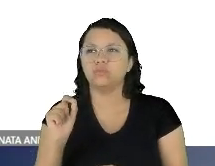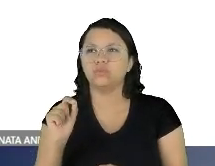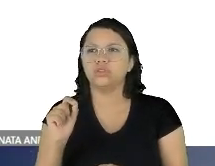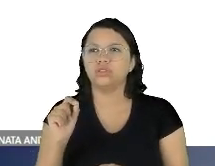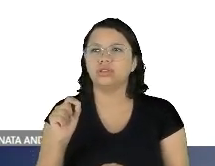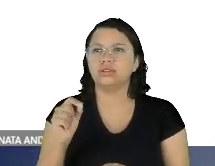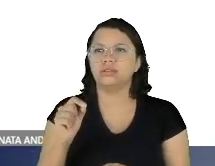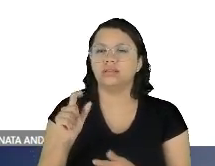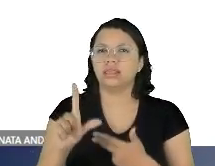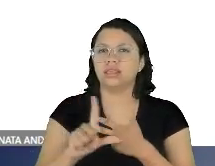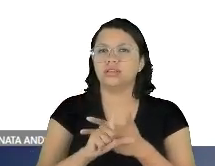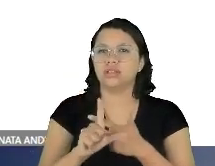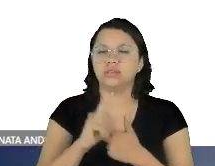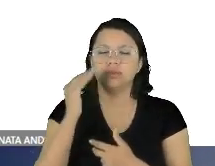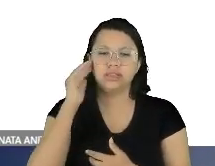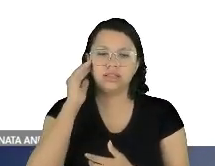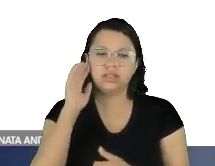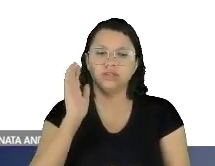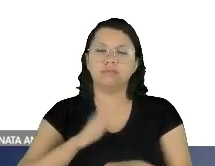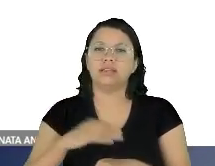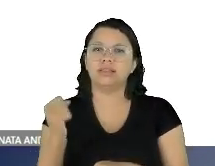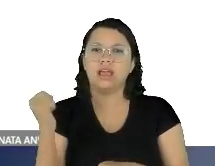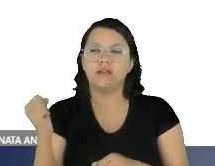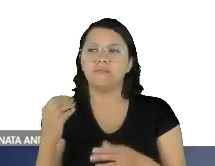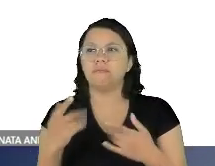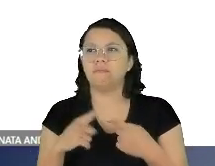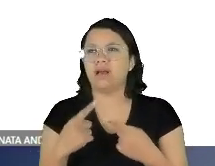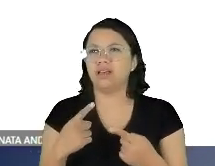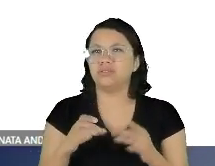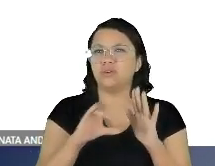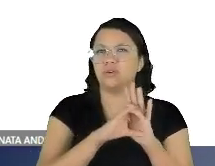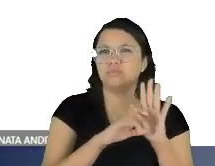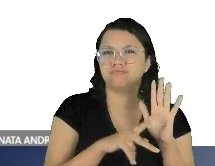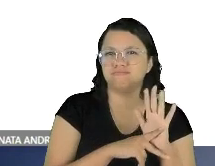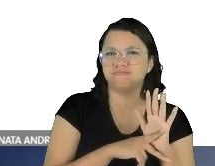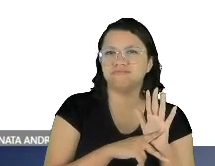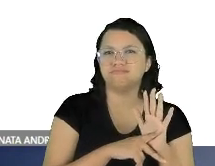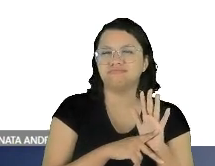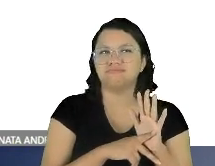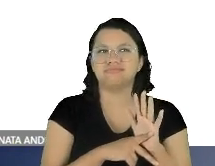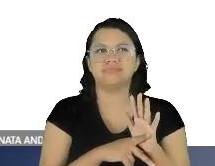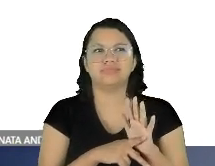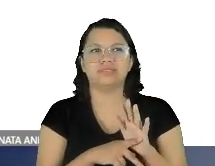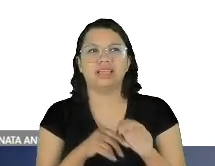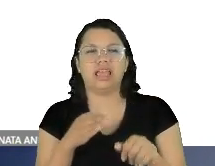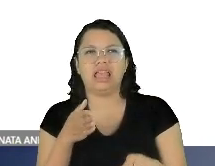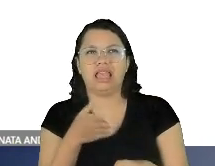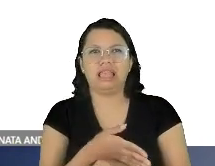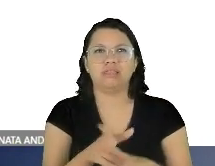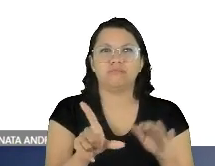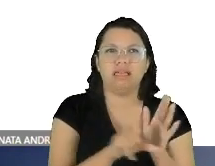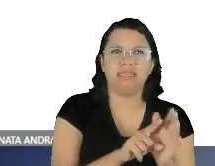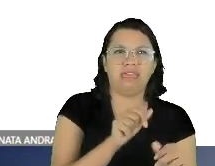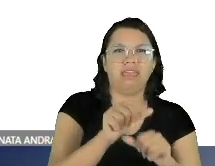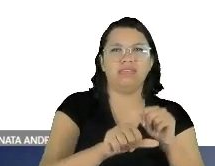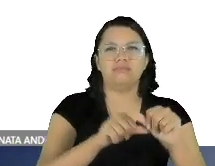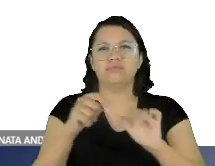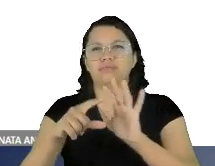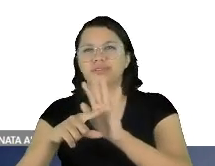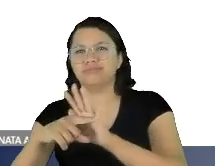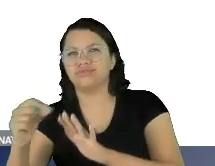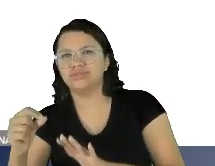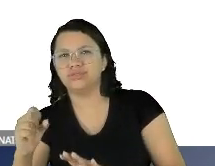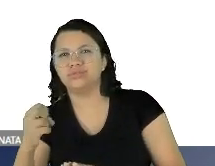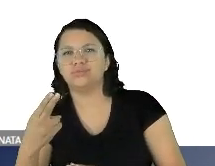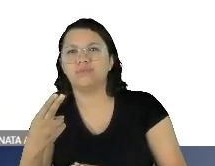Código Penal acaba, muitas vezes, sendo uma colcha de retalhos, porque entra uma lei que muda um